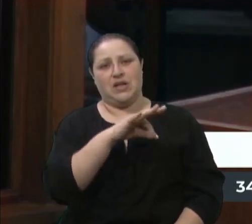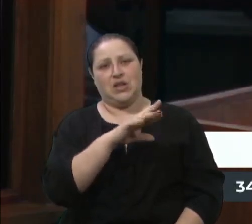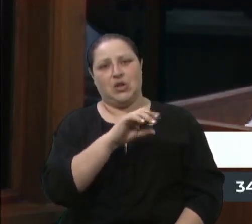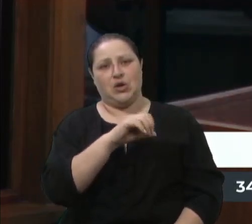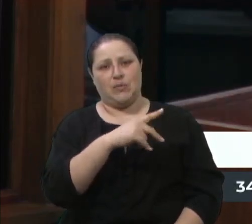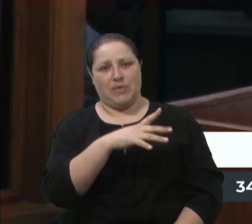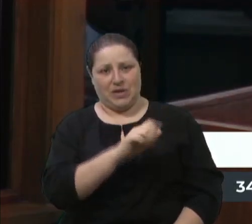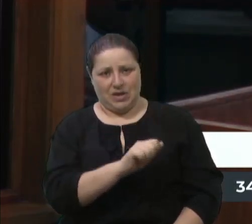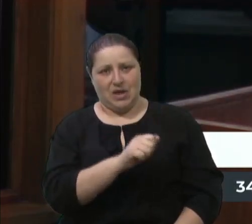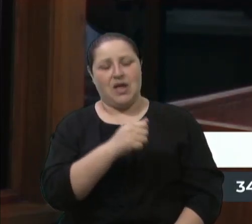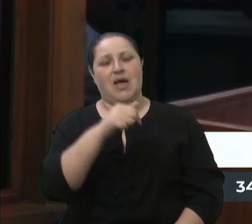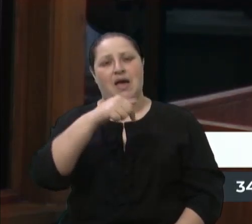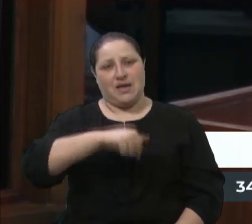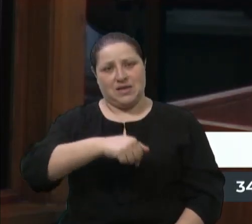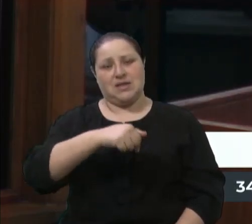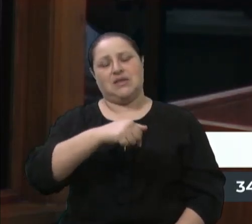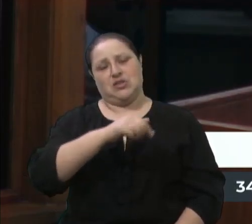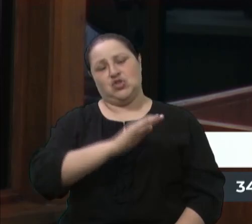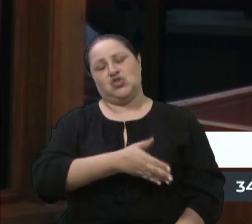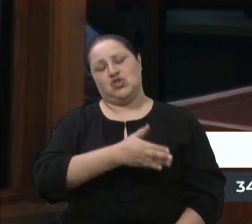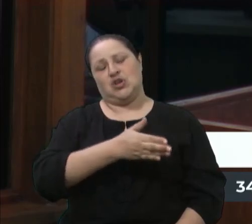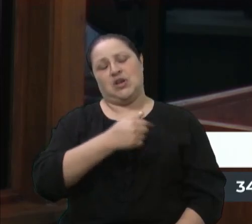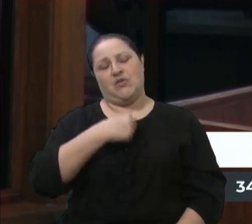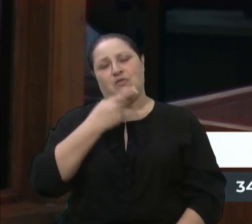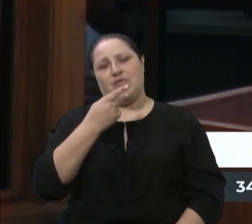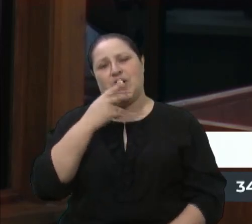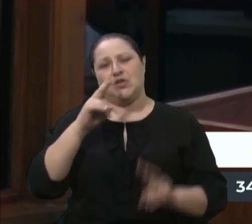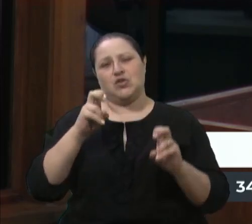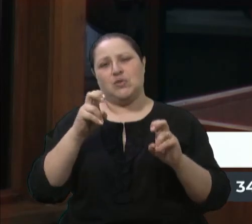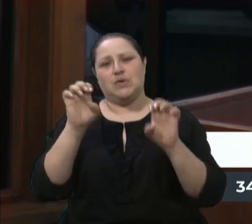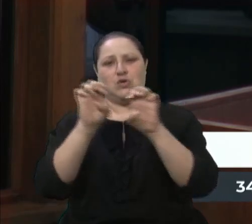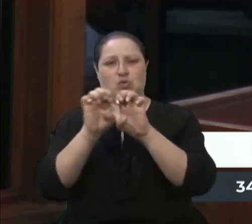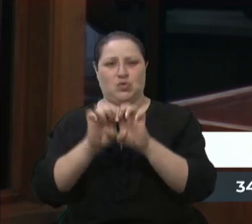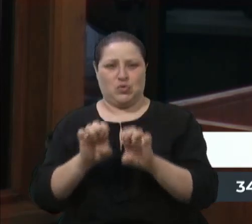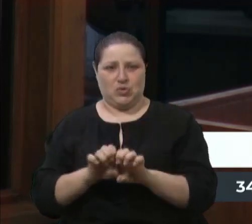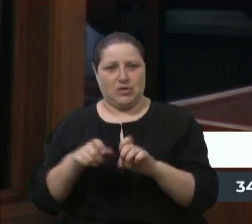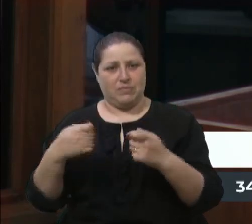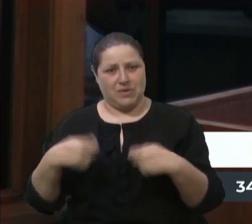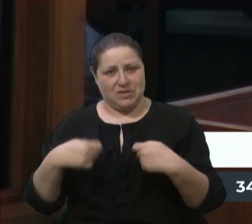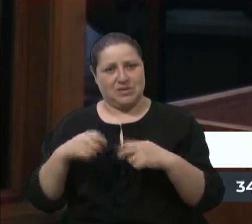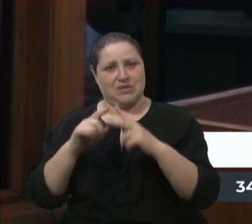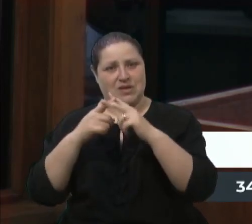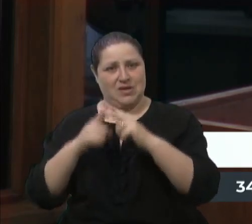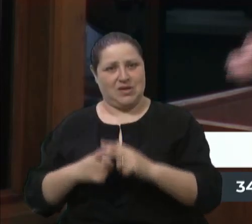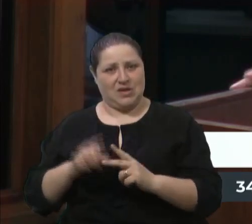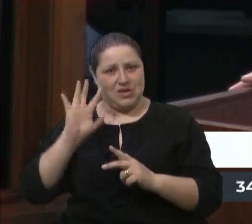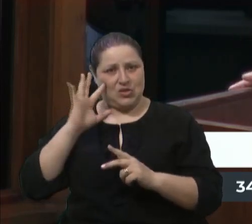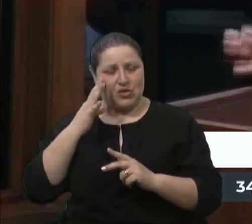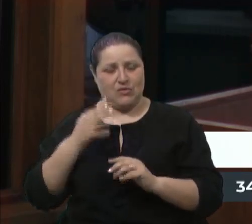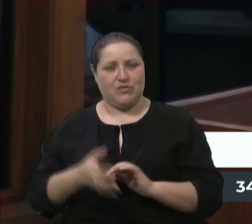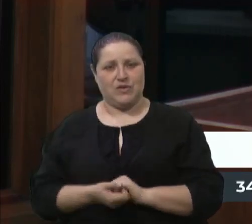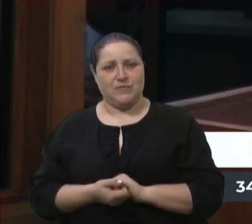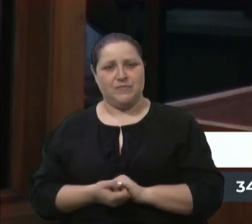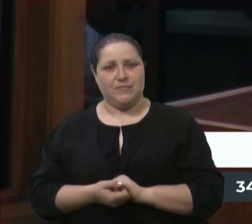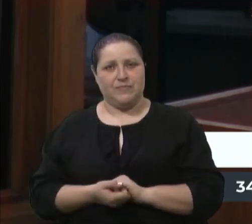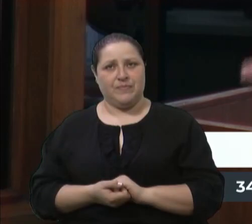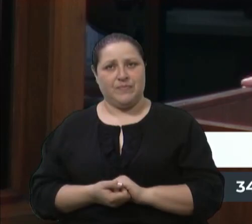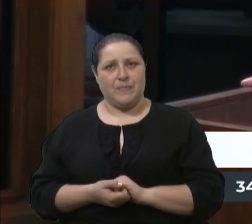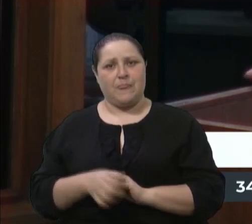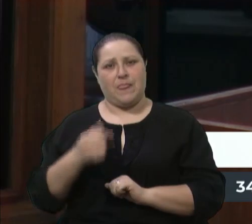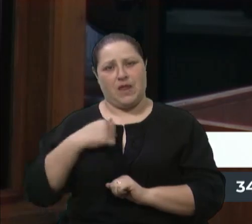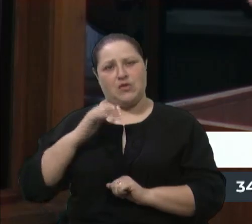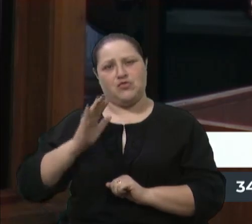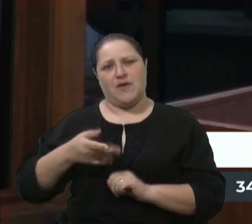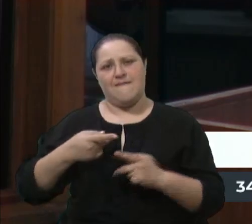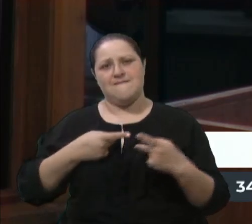eu falo de um tema que nessa rodada de visita, e nós pretendemos aí o mandato, a gente visitou uma dezena mais ou